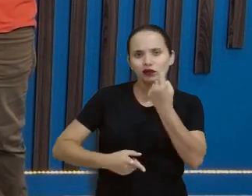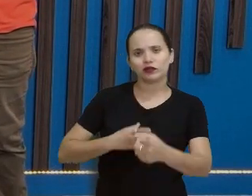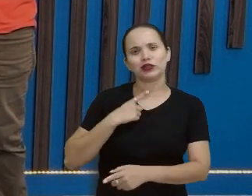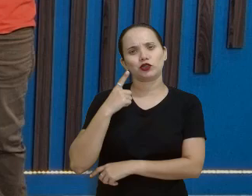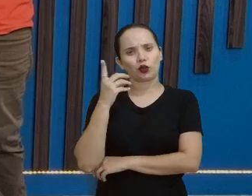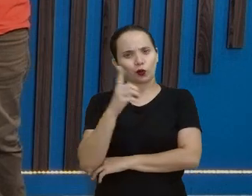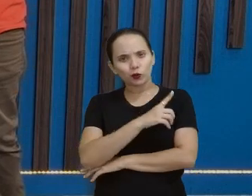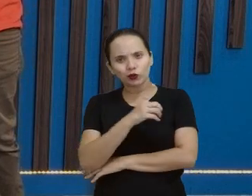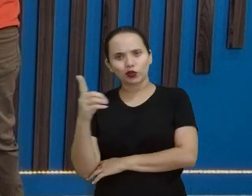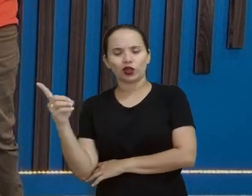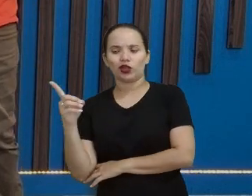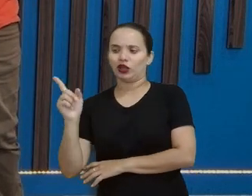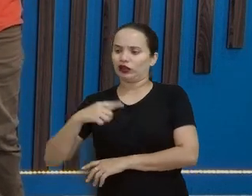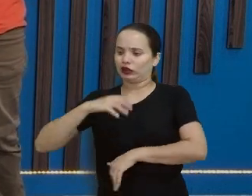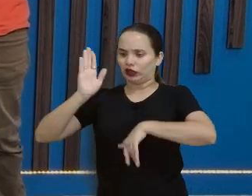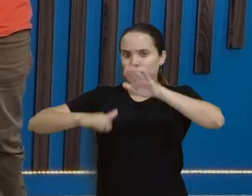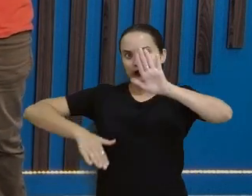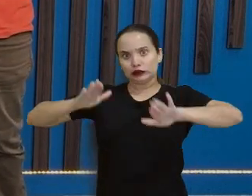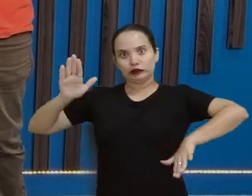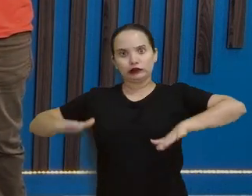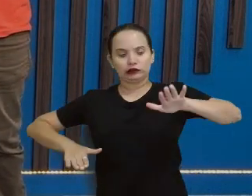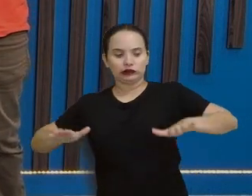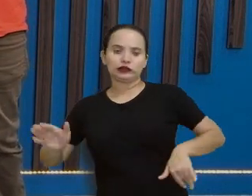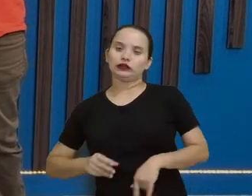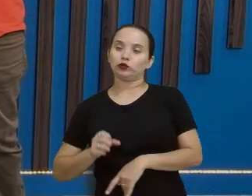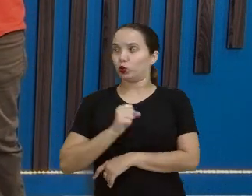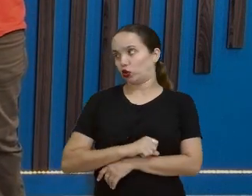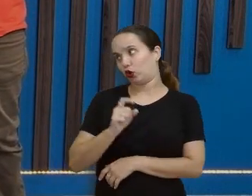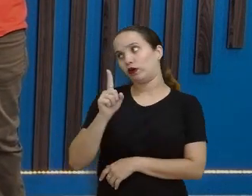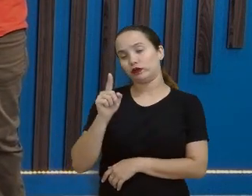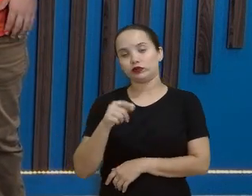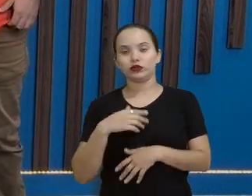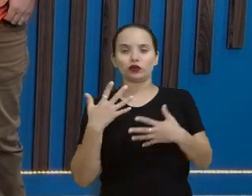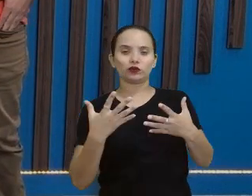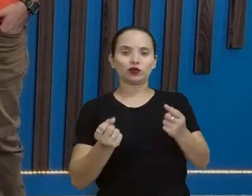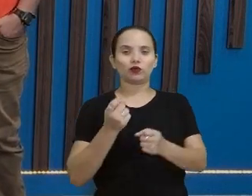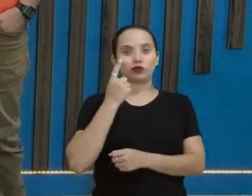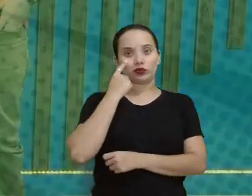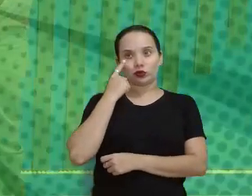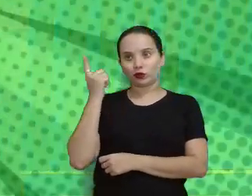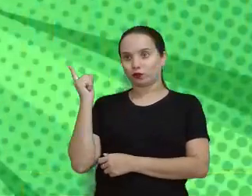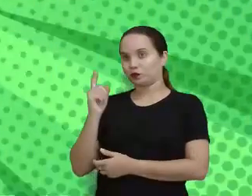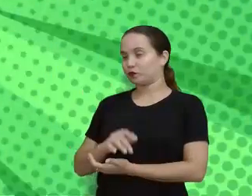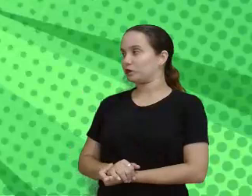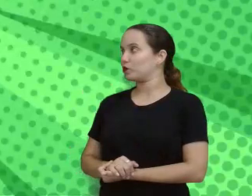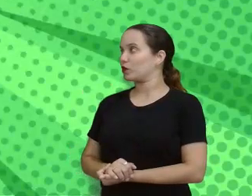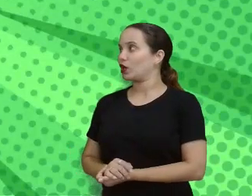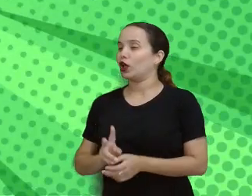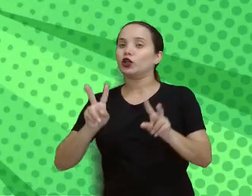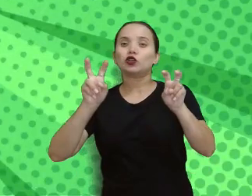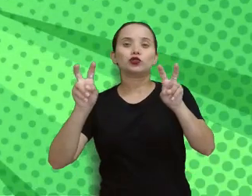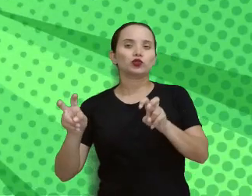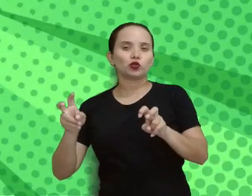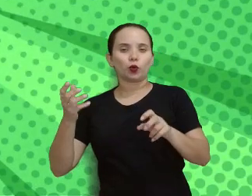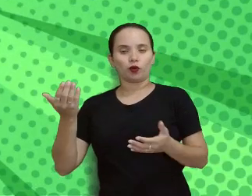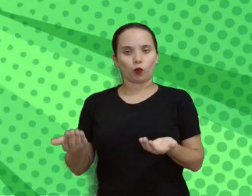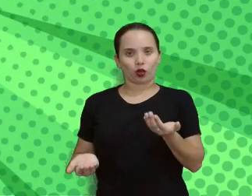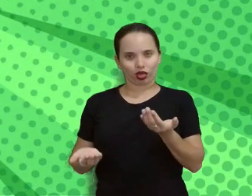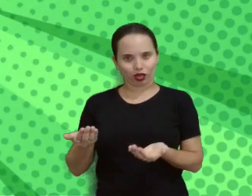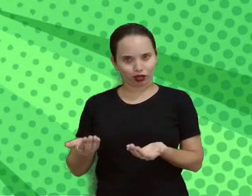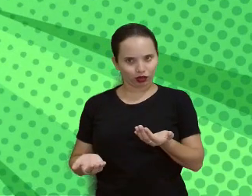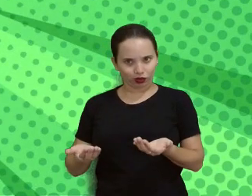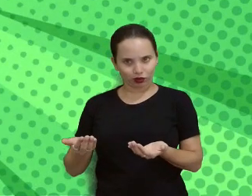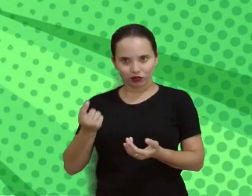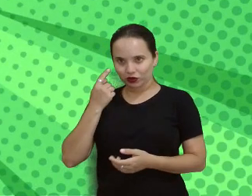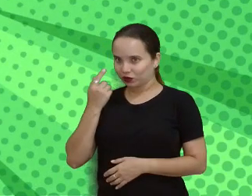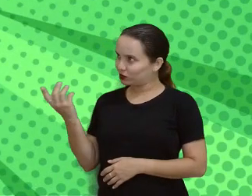tem esses altos e baixos. Oxe, né? muitas vezes. Então, vamos lá, vamos aqui ver o próximo slide. Ó. Falando em altos e baixos, em equilíbrio, né, professora?